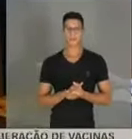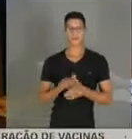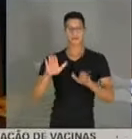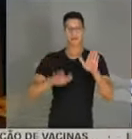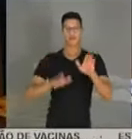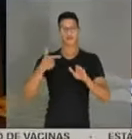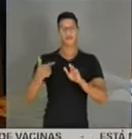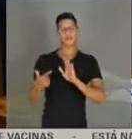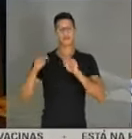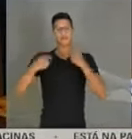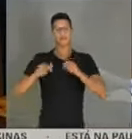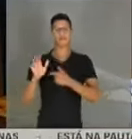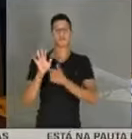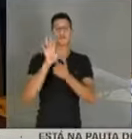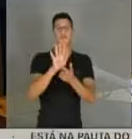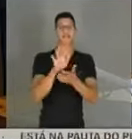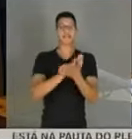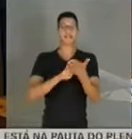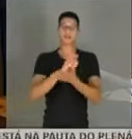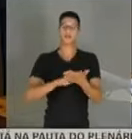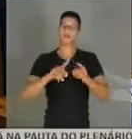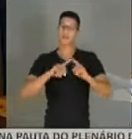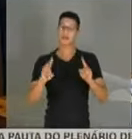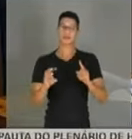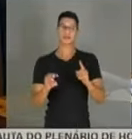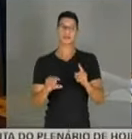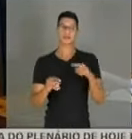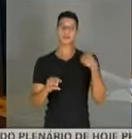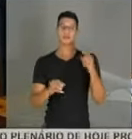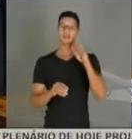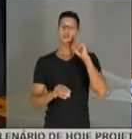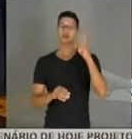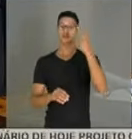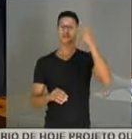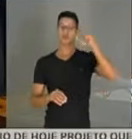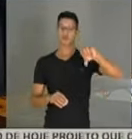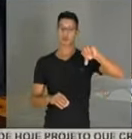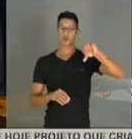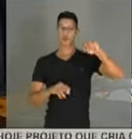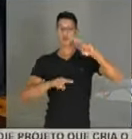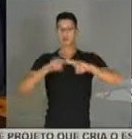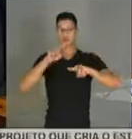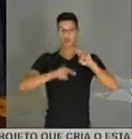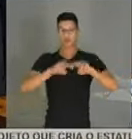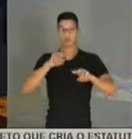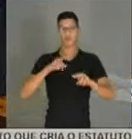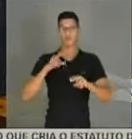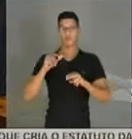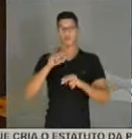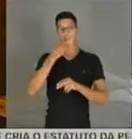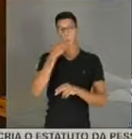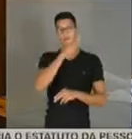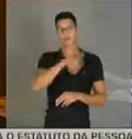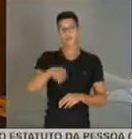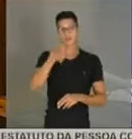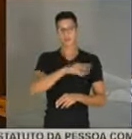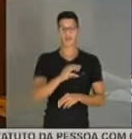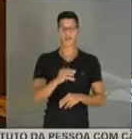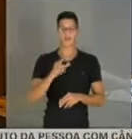precisasse mostrar nenhum. Nesse dia, 29 de junho, Roberto Dias é exonerado.